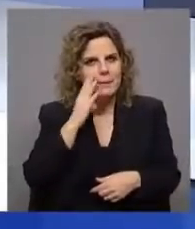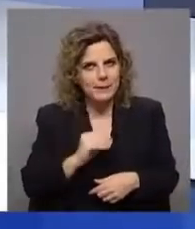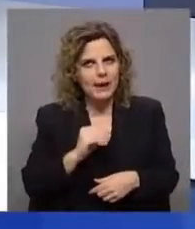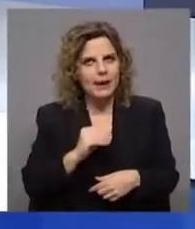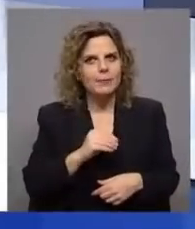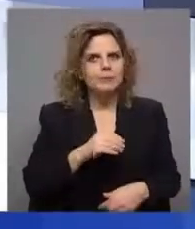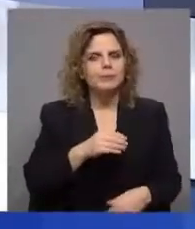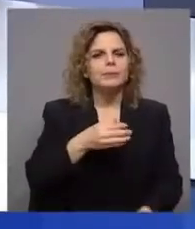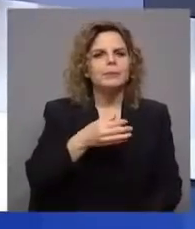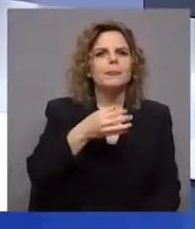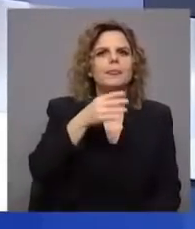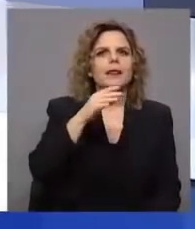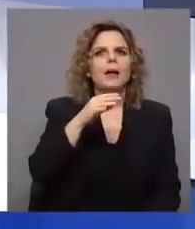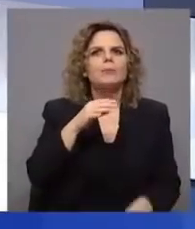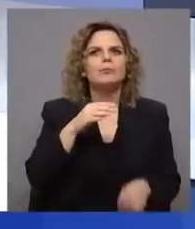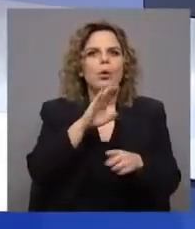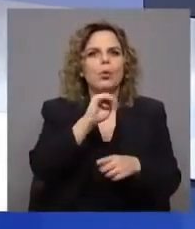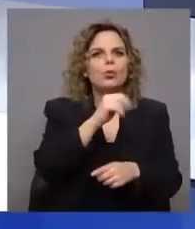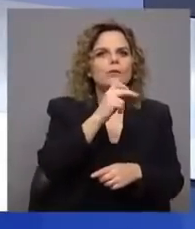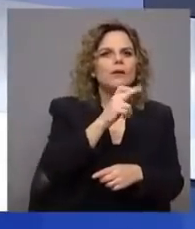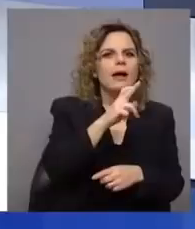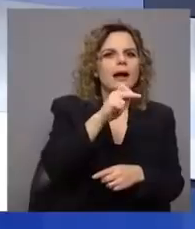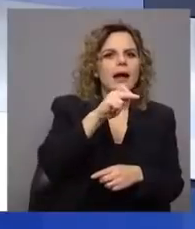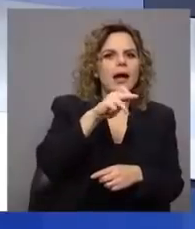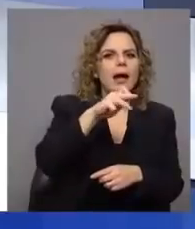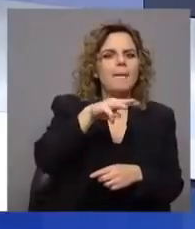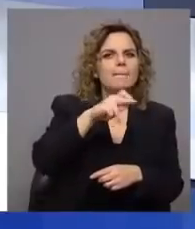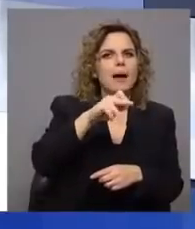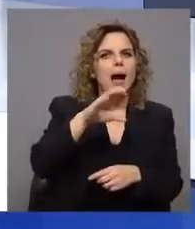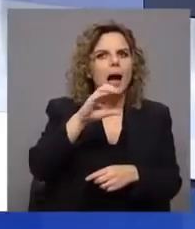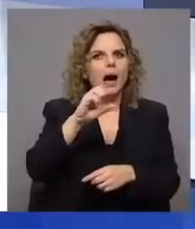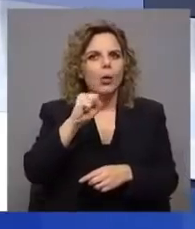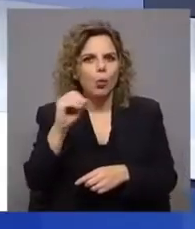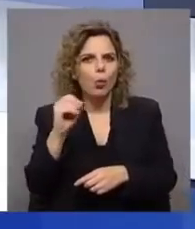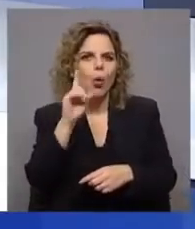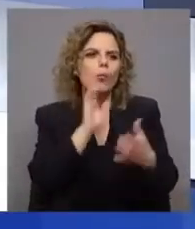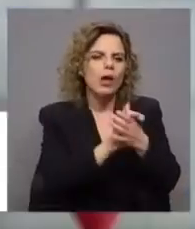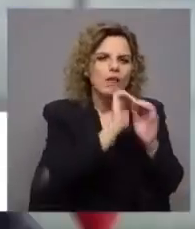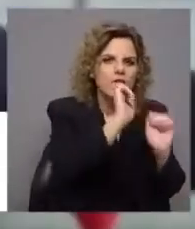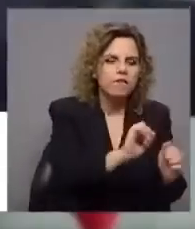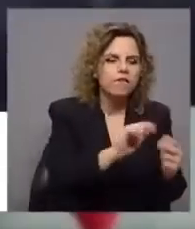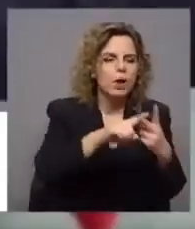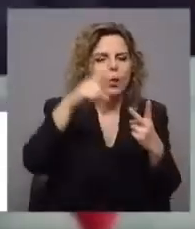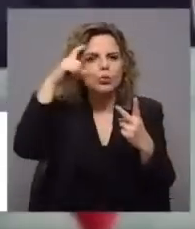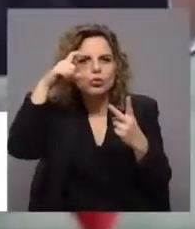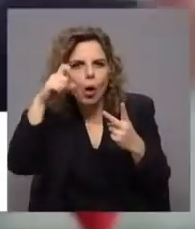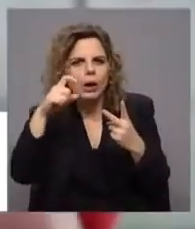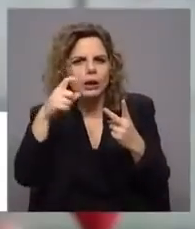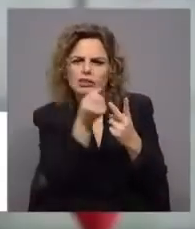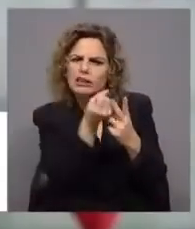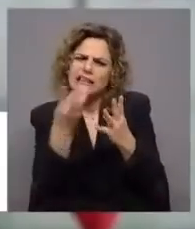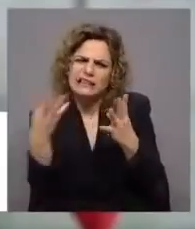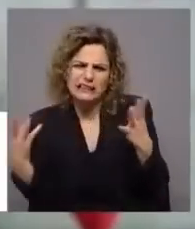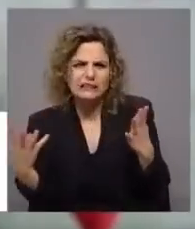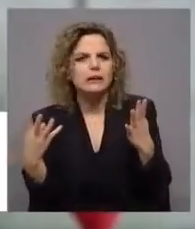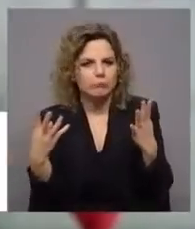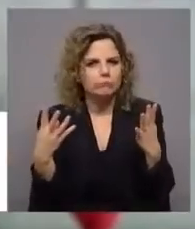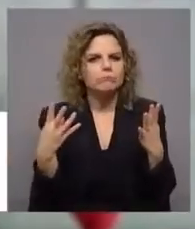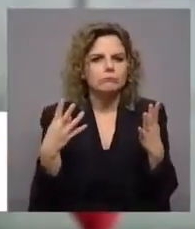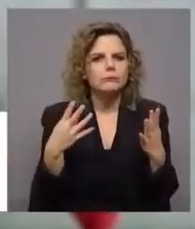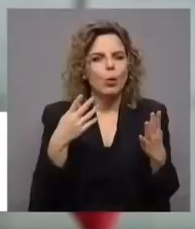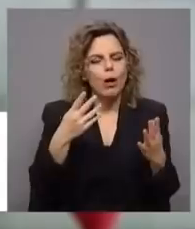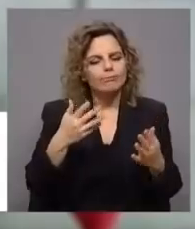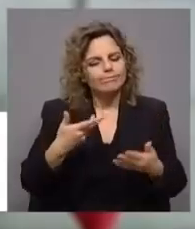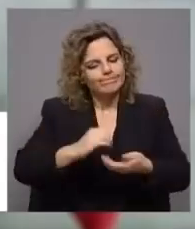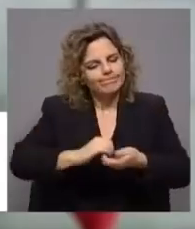Pilar del Rio, mulher de Saramago, o Sócrates e tanta gente que foi solidária a mim em Portugal, fizesse uma comissão